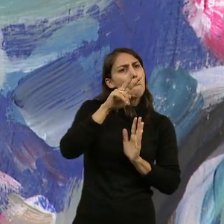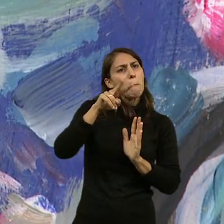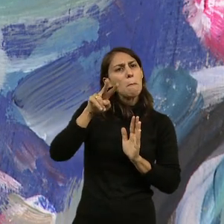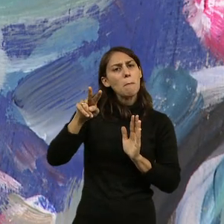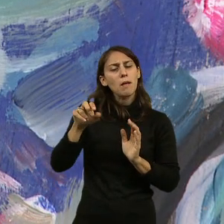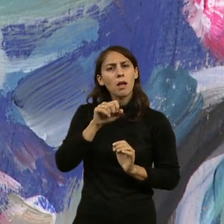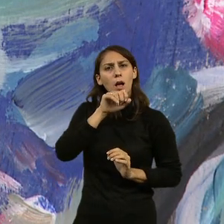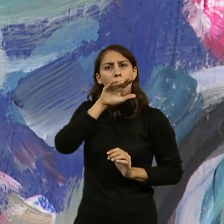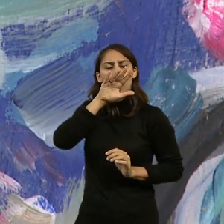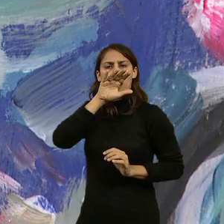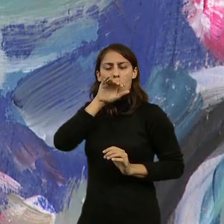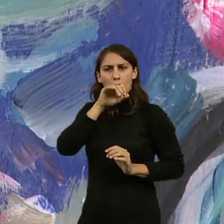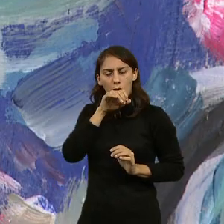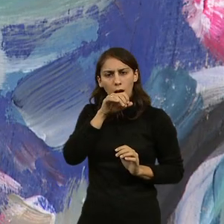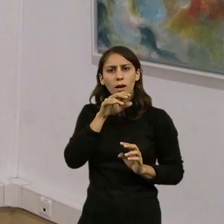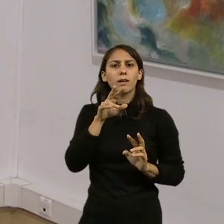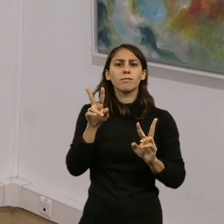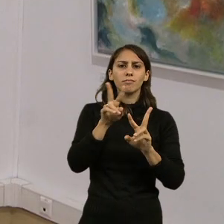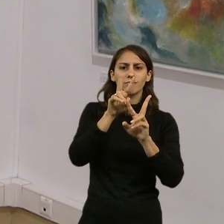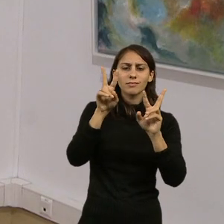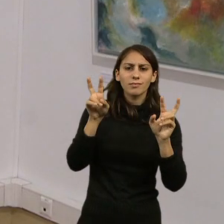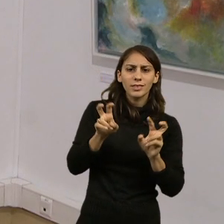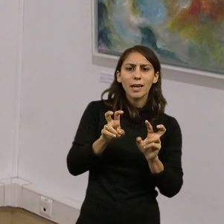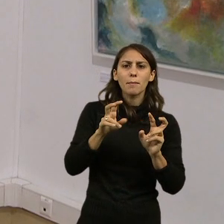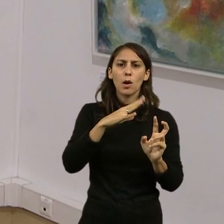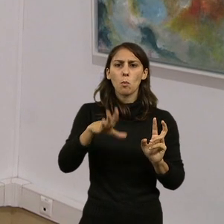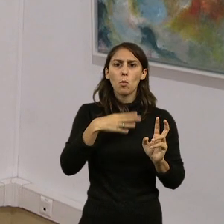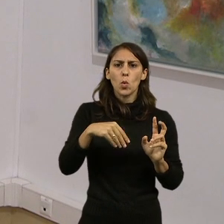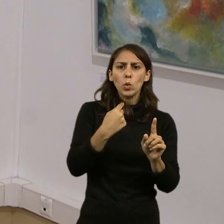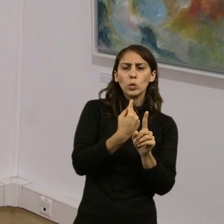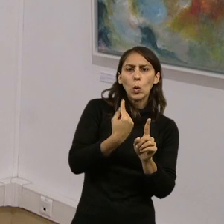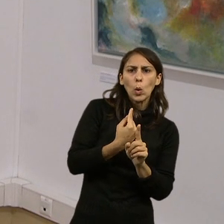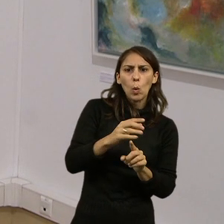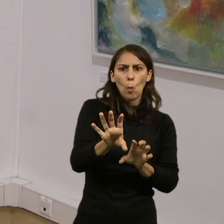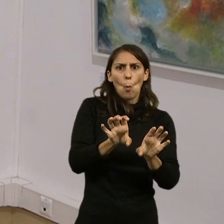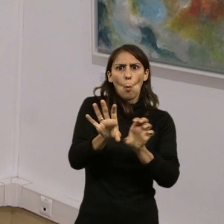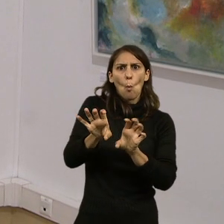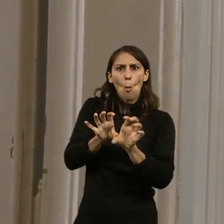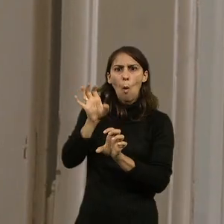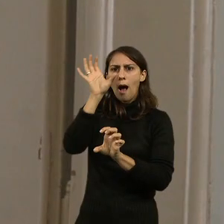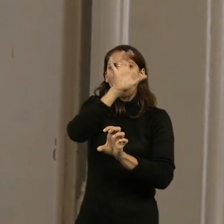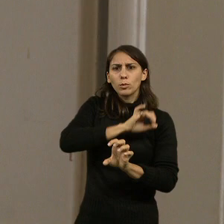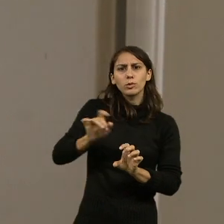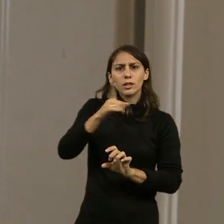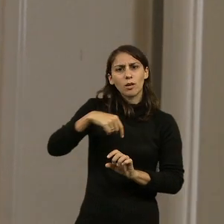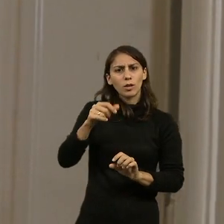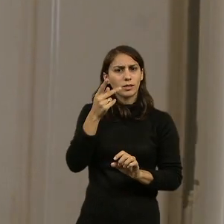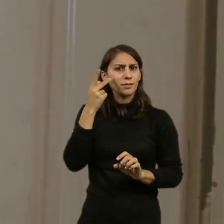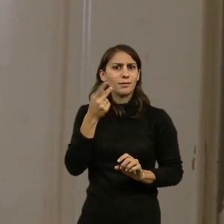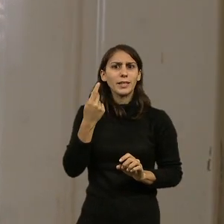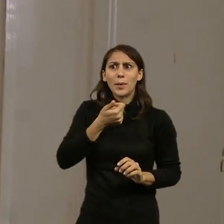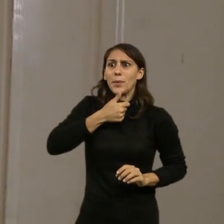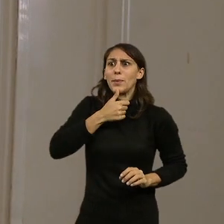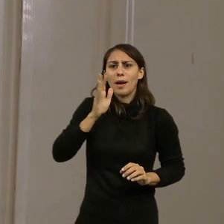tenho, nomeadamente sobre a extinção dos recursos essenciais à vida, sobre aquilo que nós